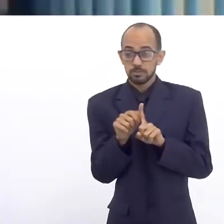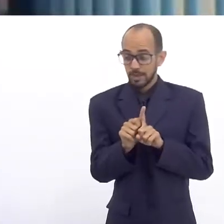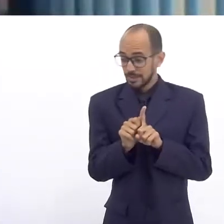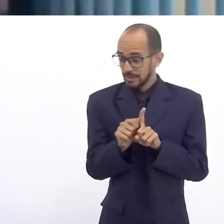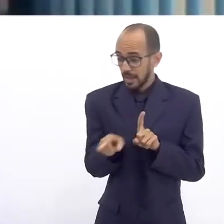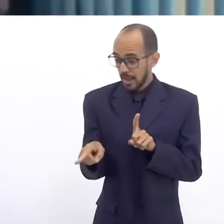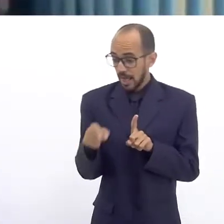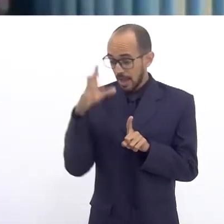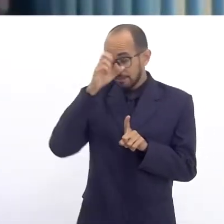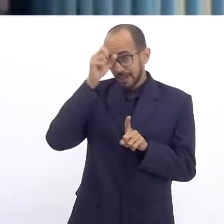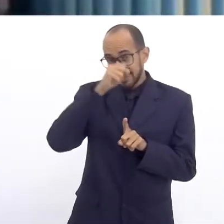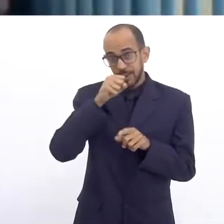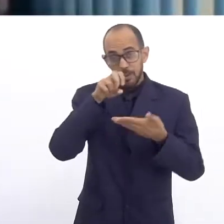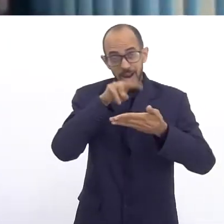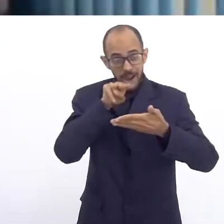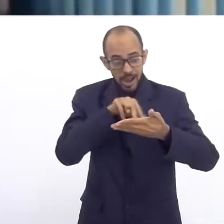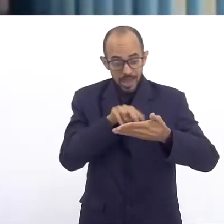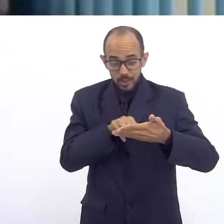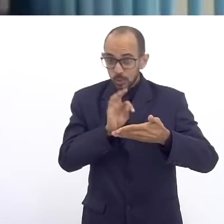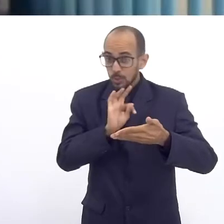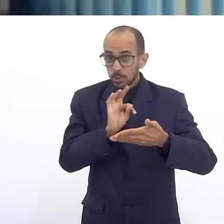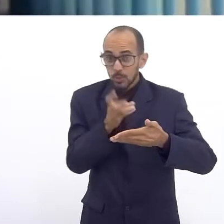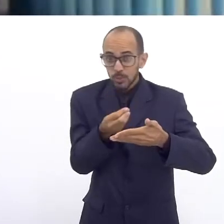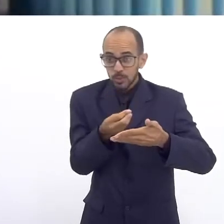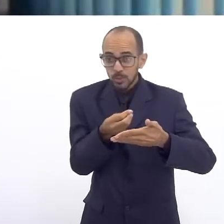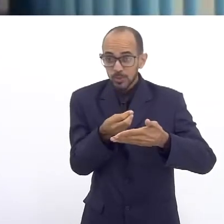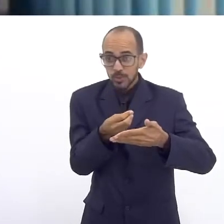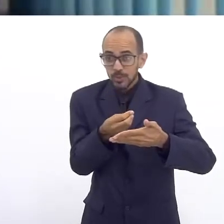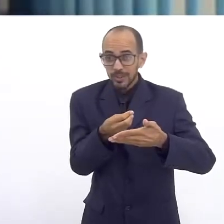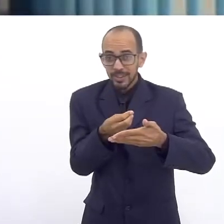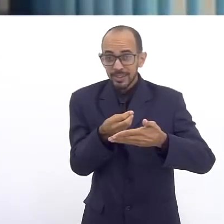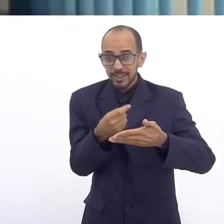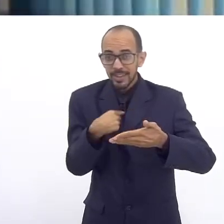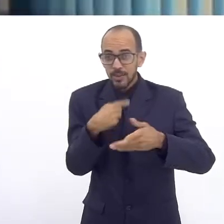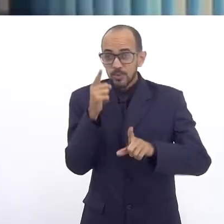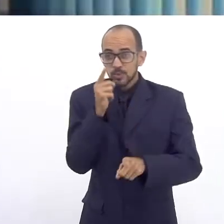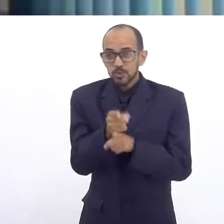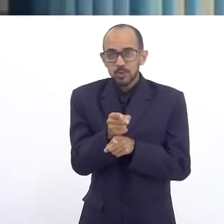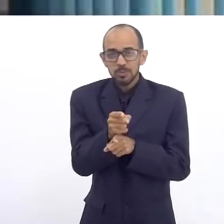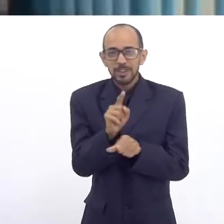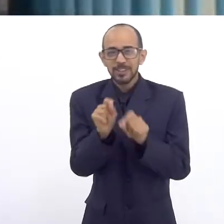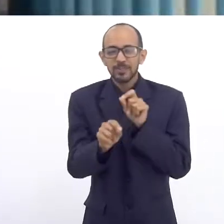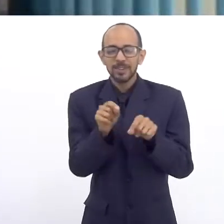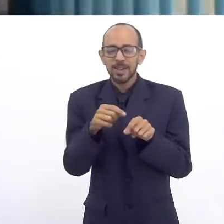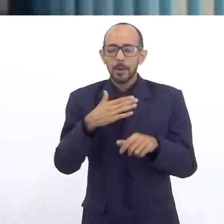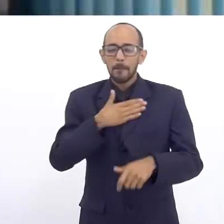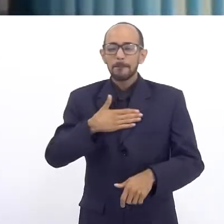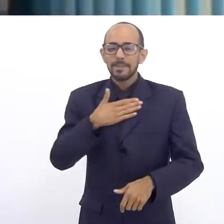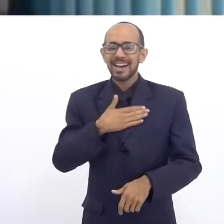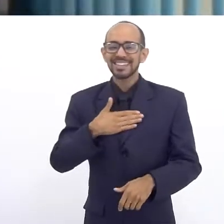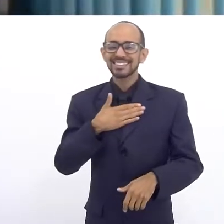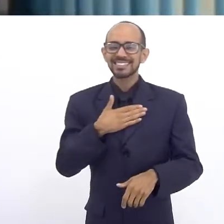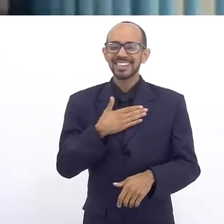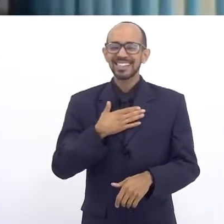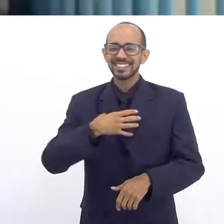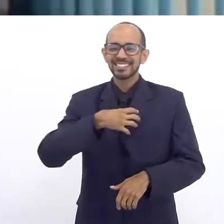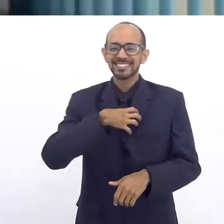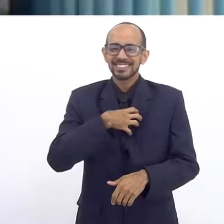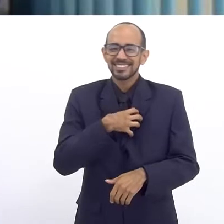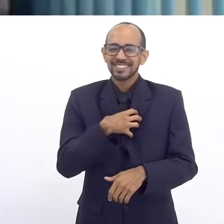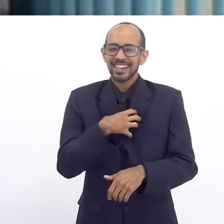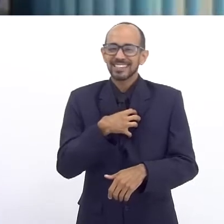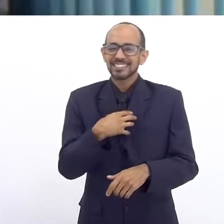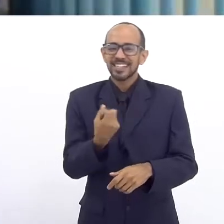em poucos meses, ela estava lendo tudo. Nossa. E aí eu descobri que o prazer que a